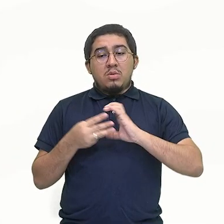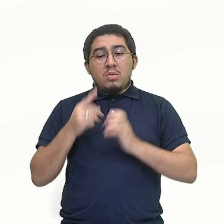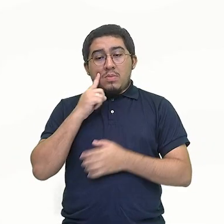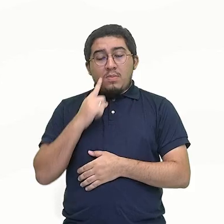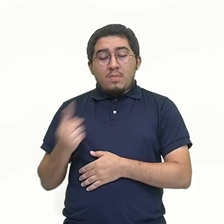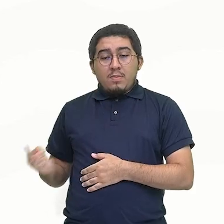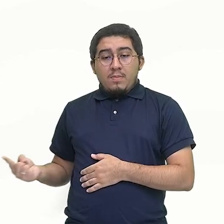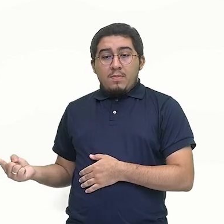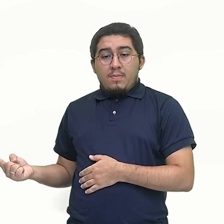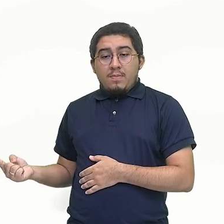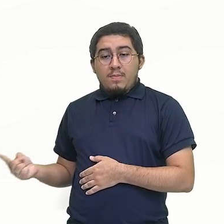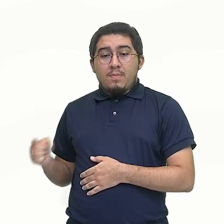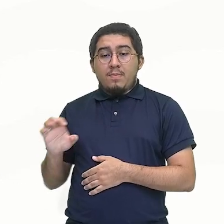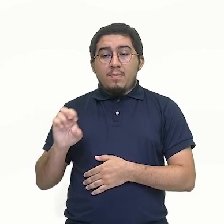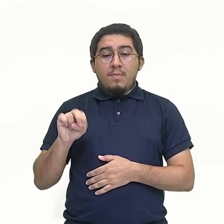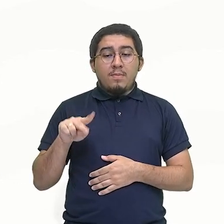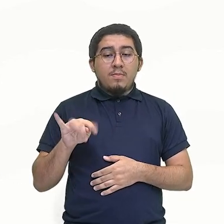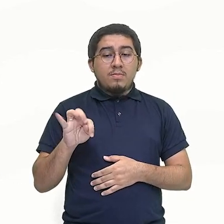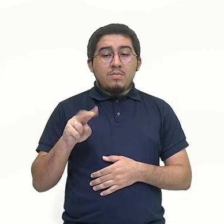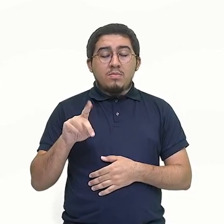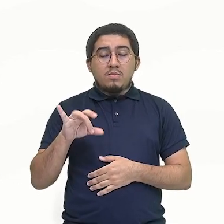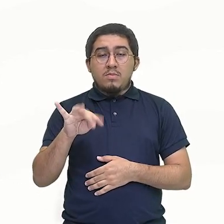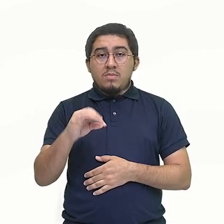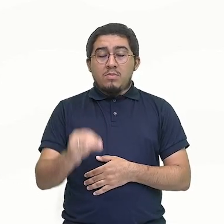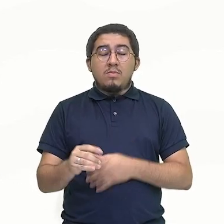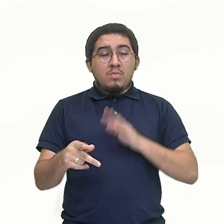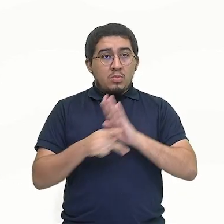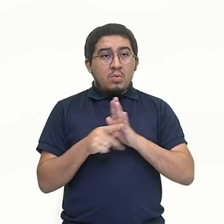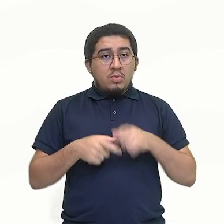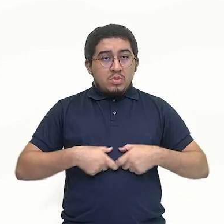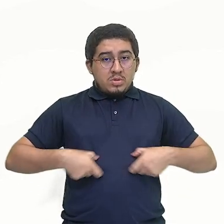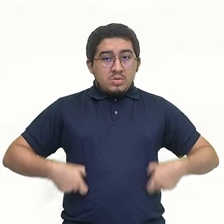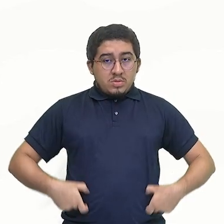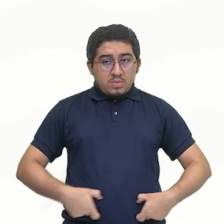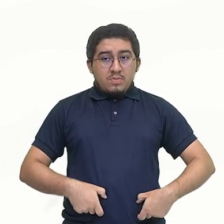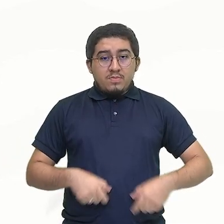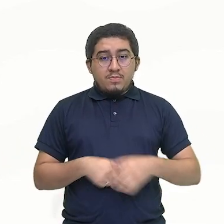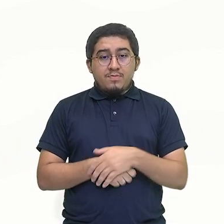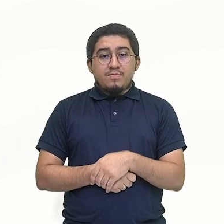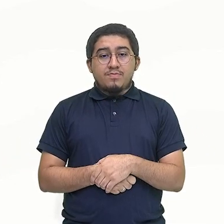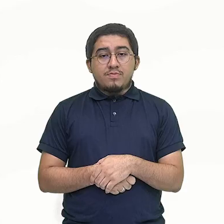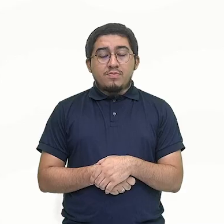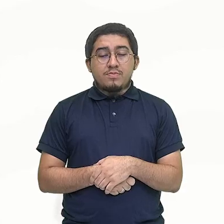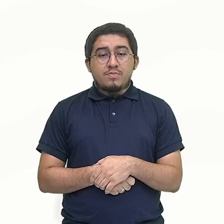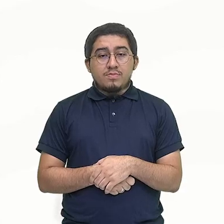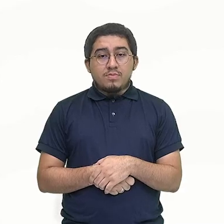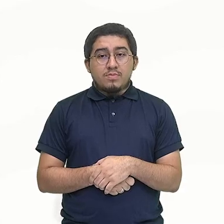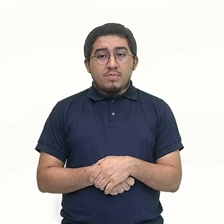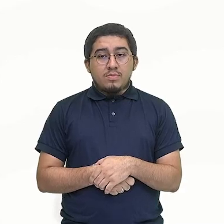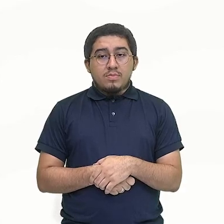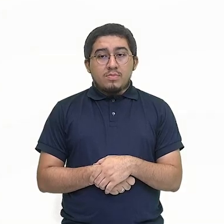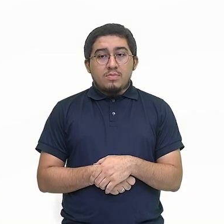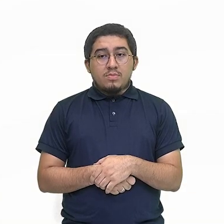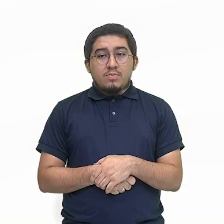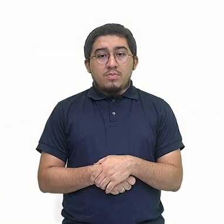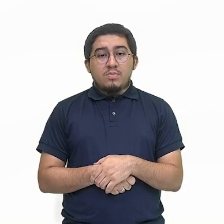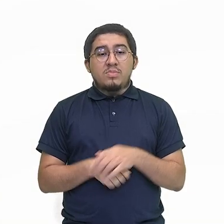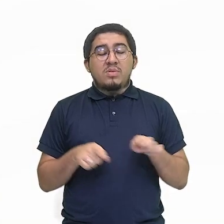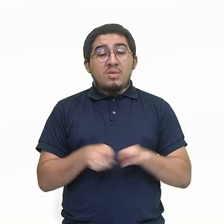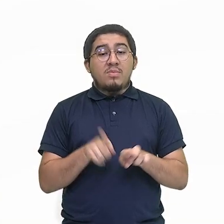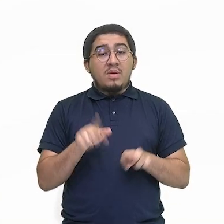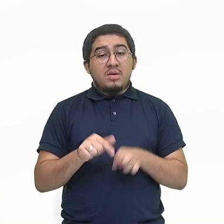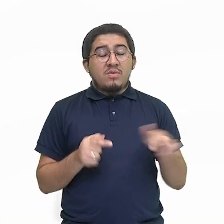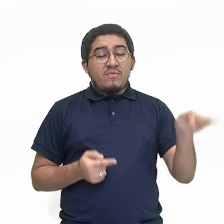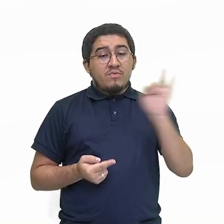do enterócito, que é uma célula de revestimento do intestino. E essa forma e função das células